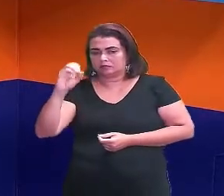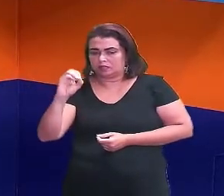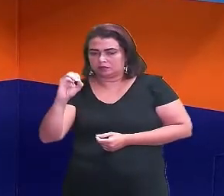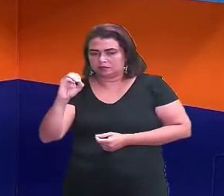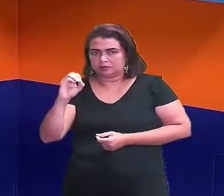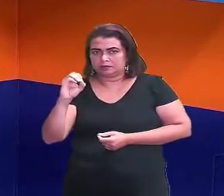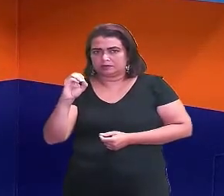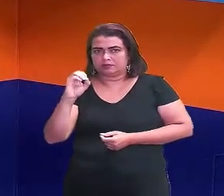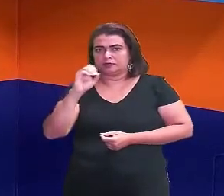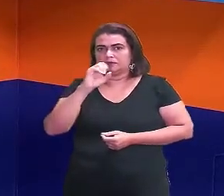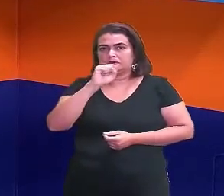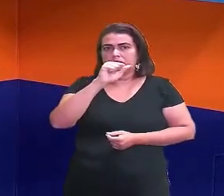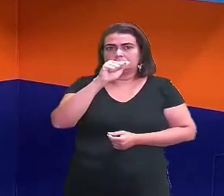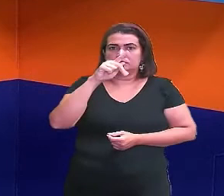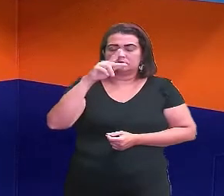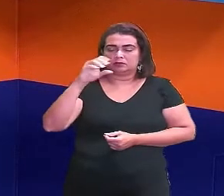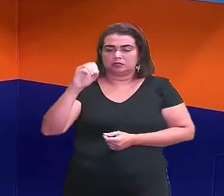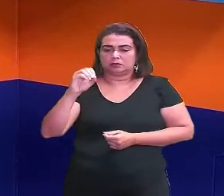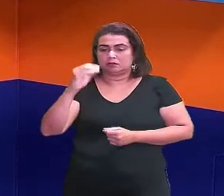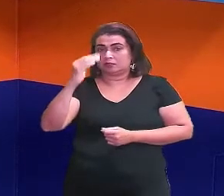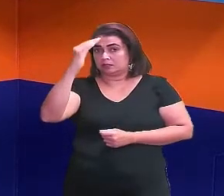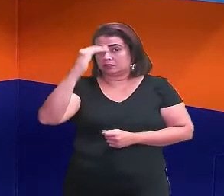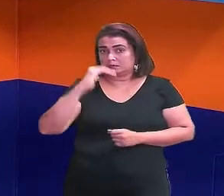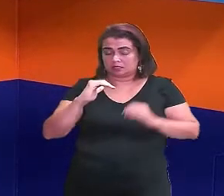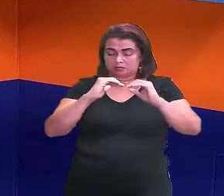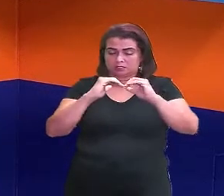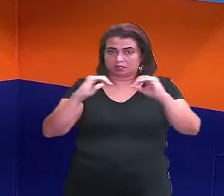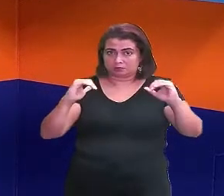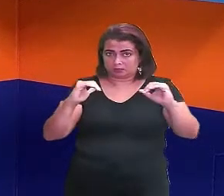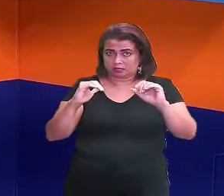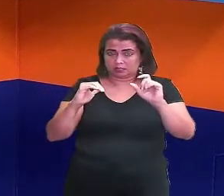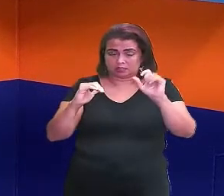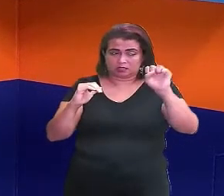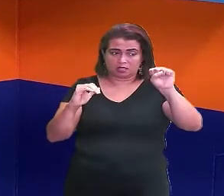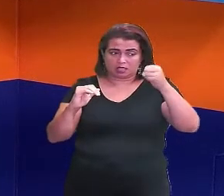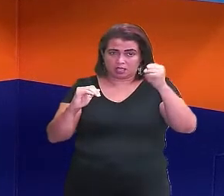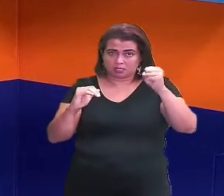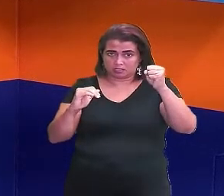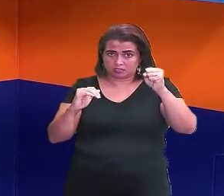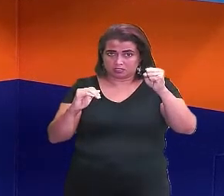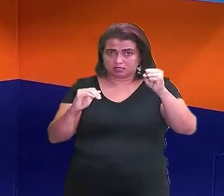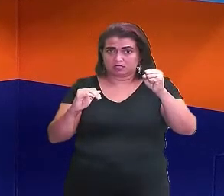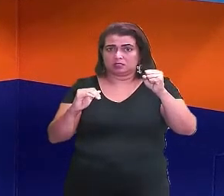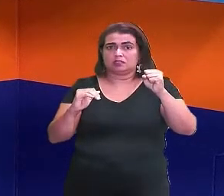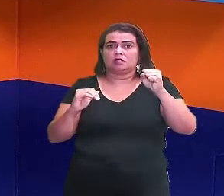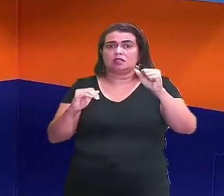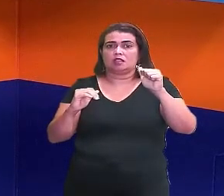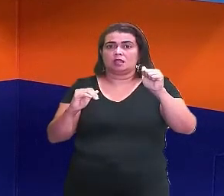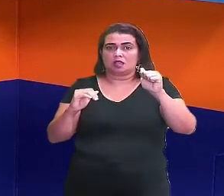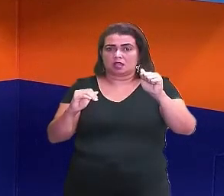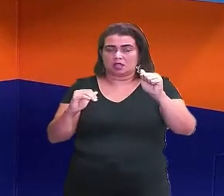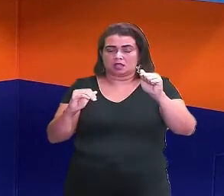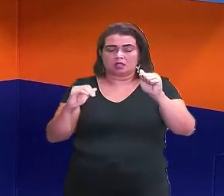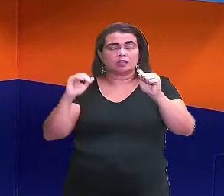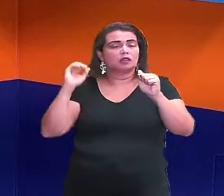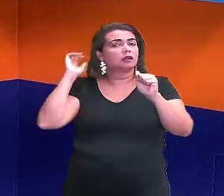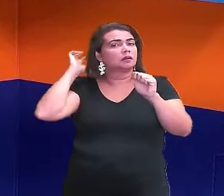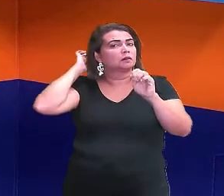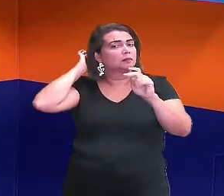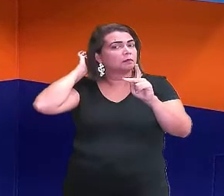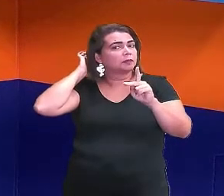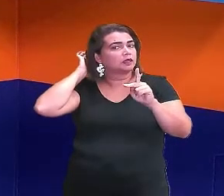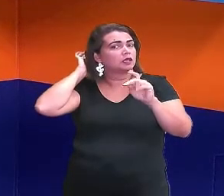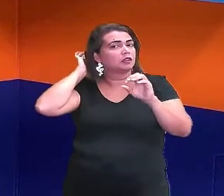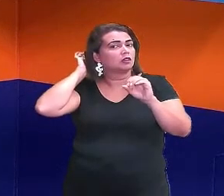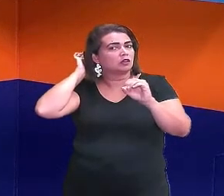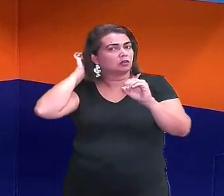Sapo, não é? Aí aqui eu separei, ó, por letrinha. S, A,